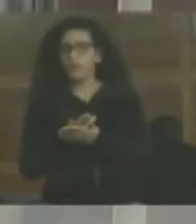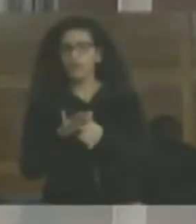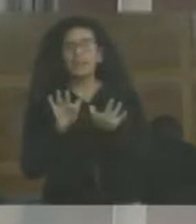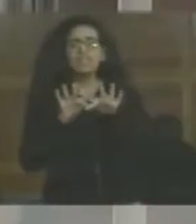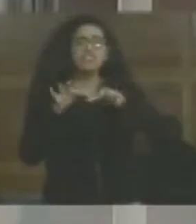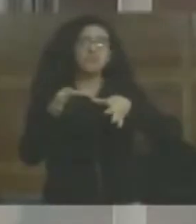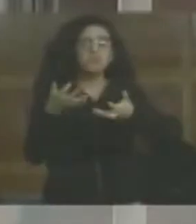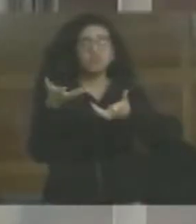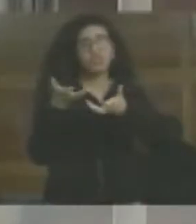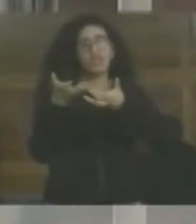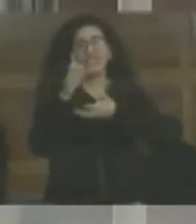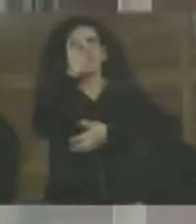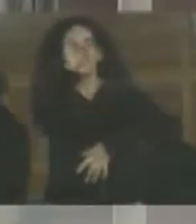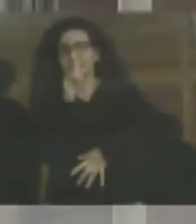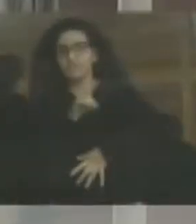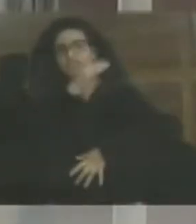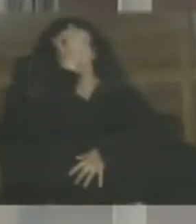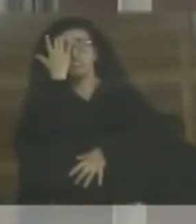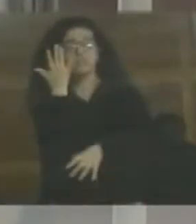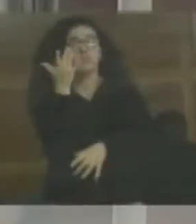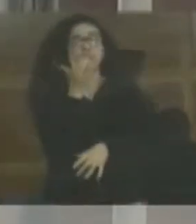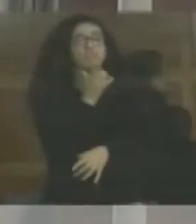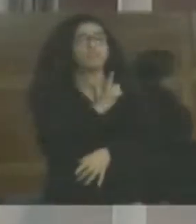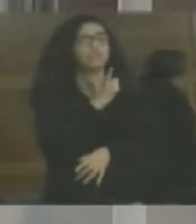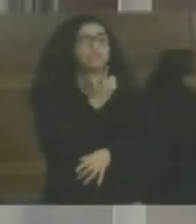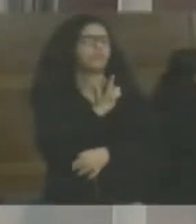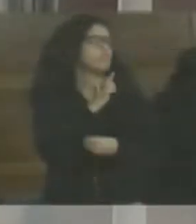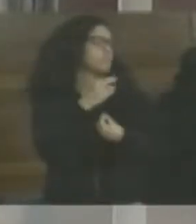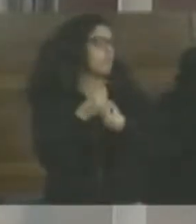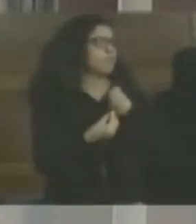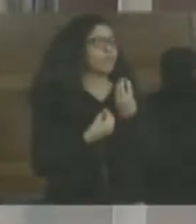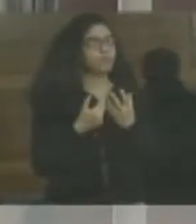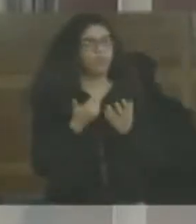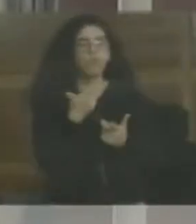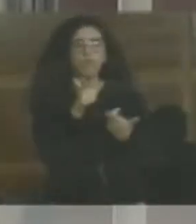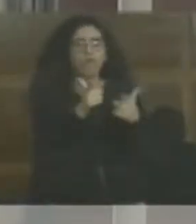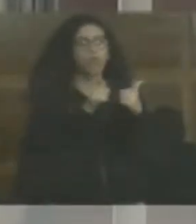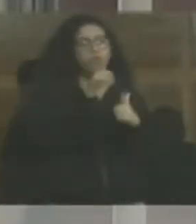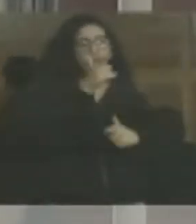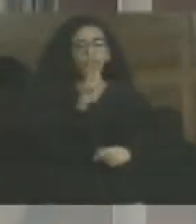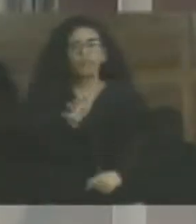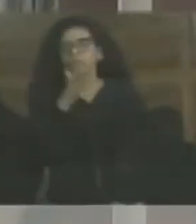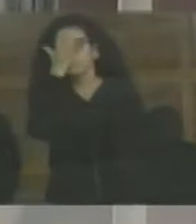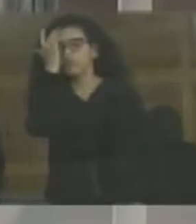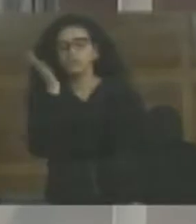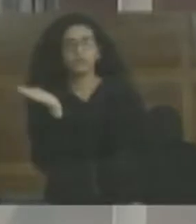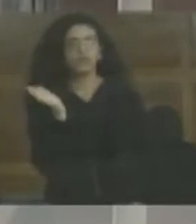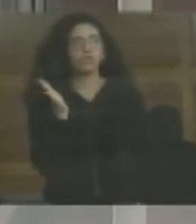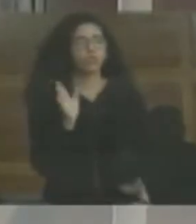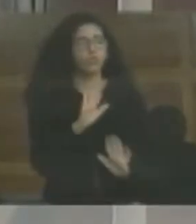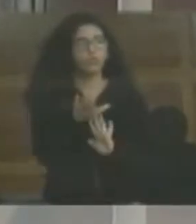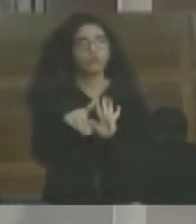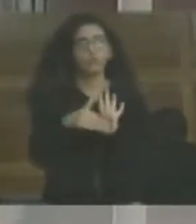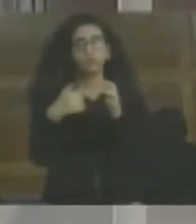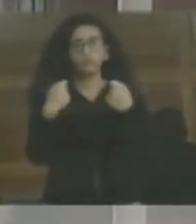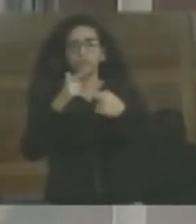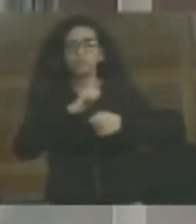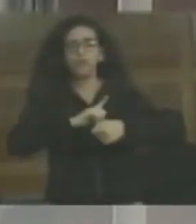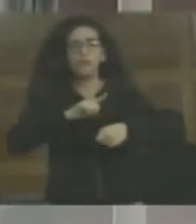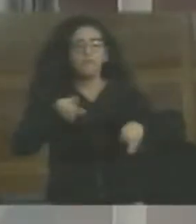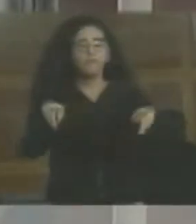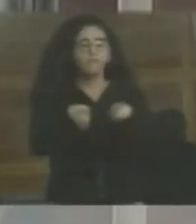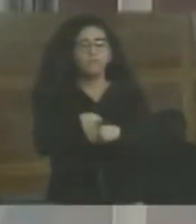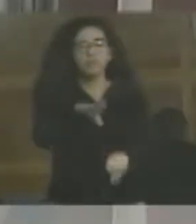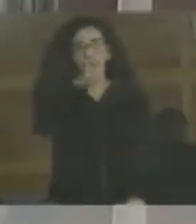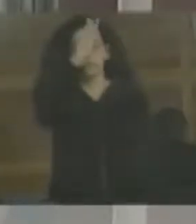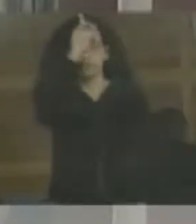garantir direitos para aquelas pessoas que existem, assim como qualquer outra pessoa. E todos devem ter os mesmos direitos. Nós estamos